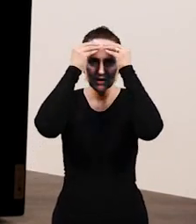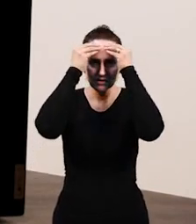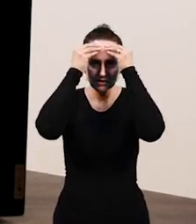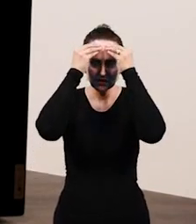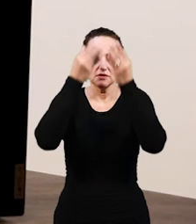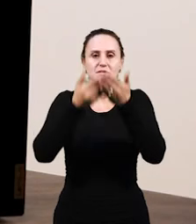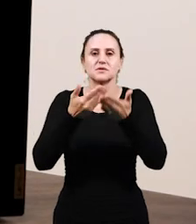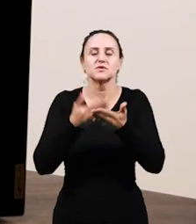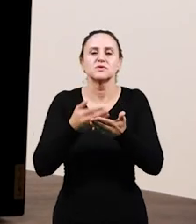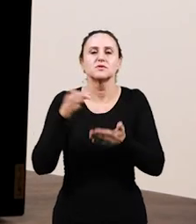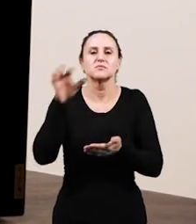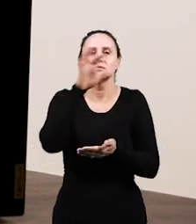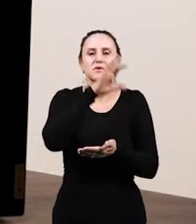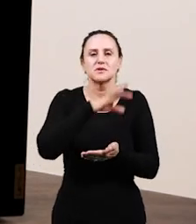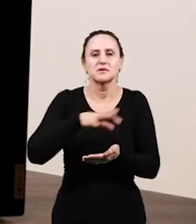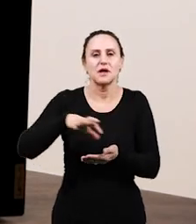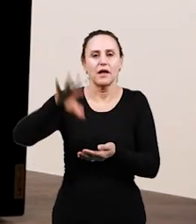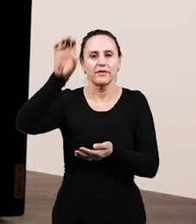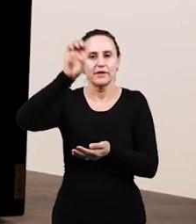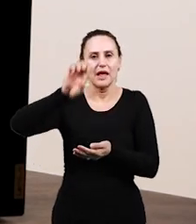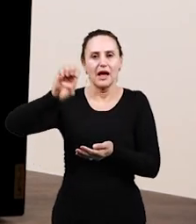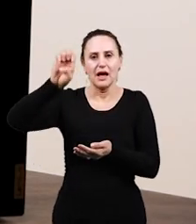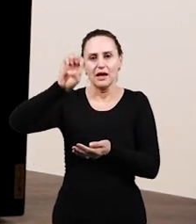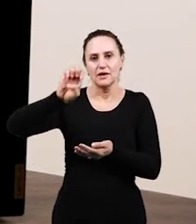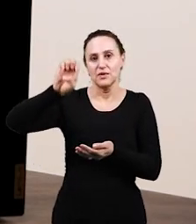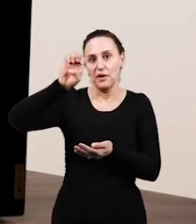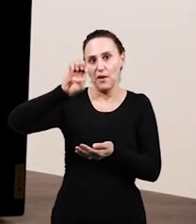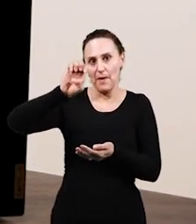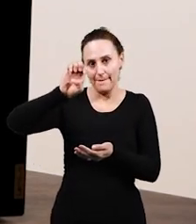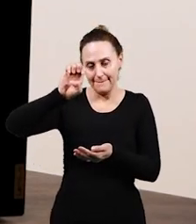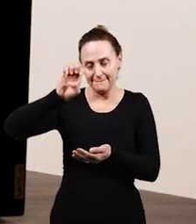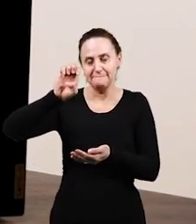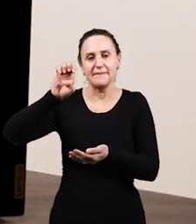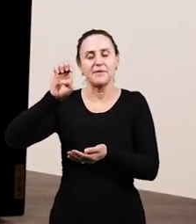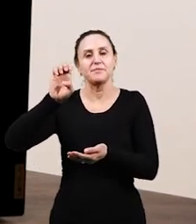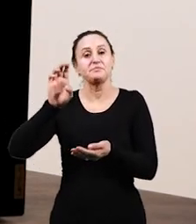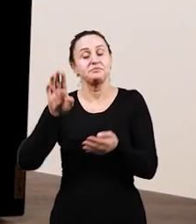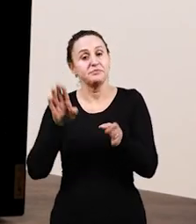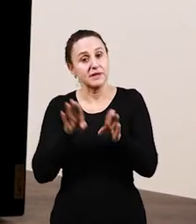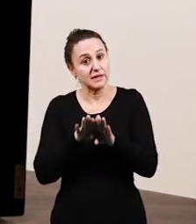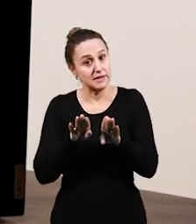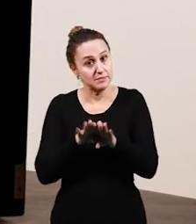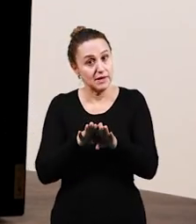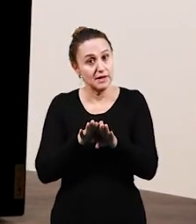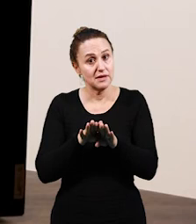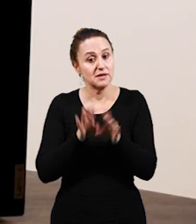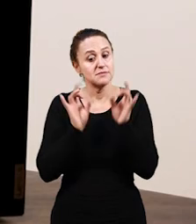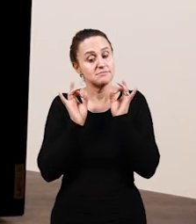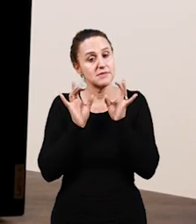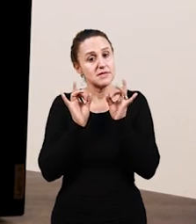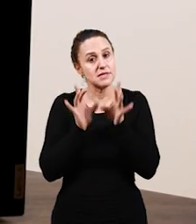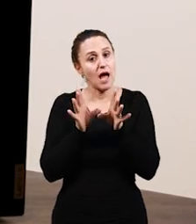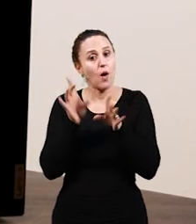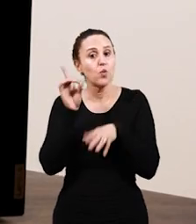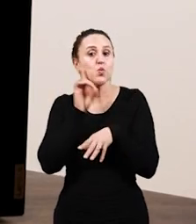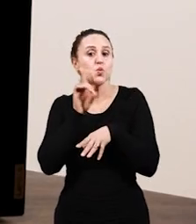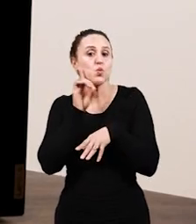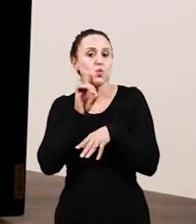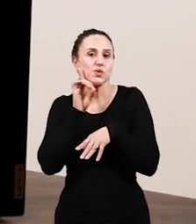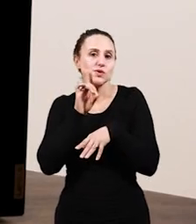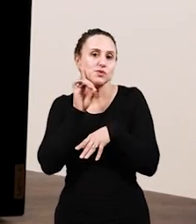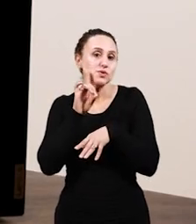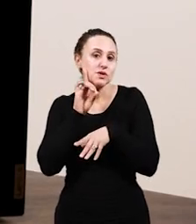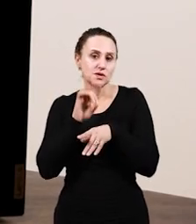são polarizados na Europa e na Mais especificamente nos Estados Unidos então pô e